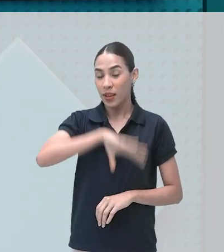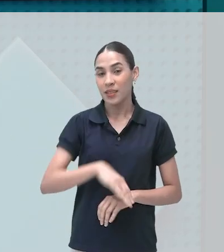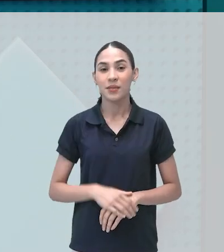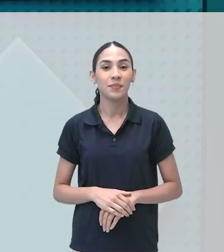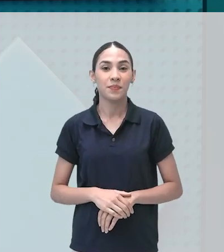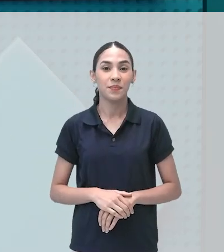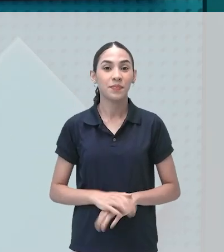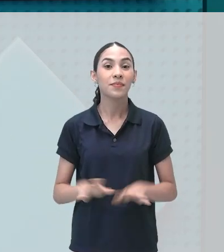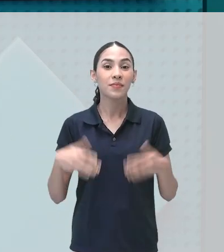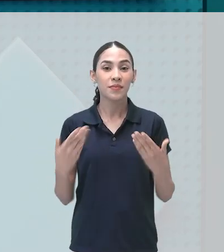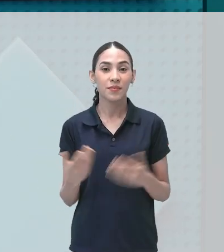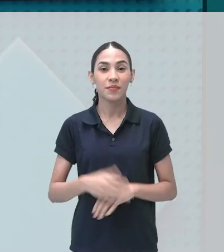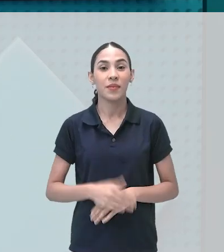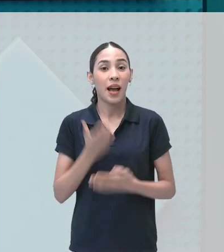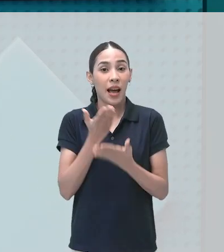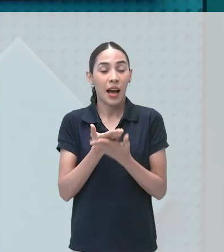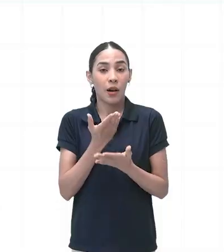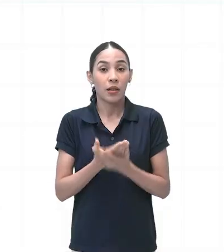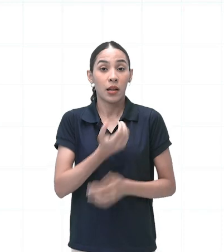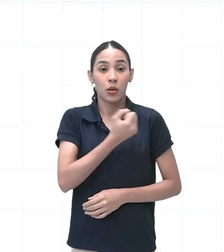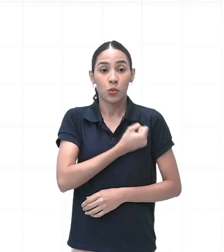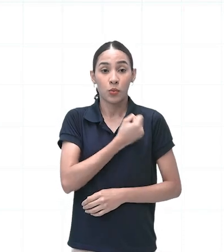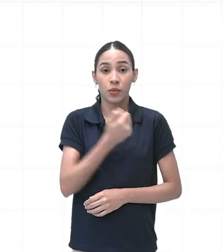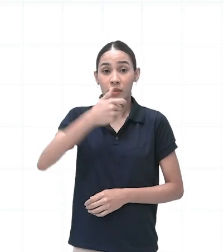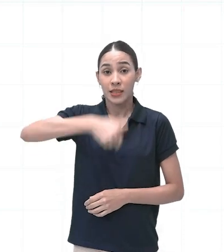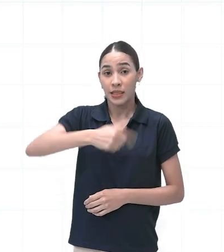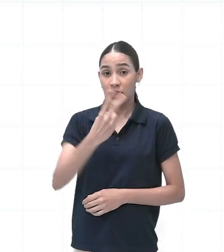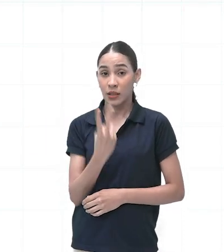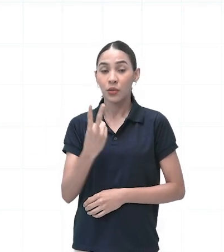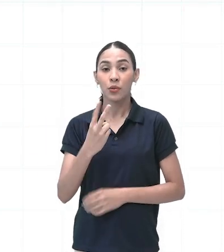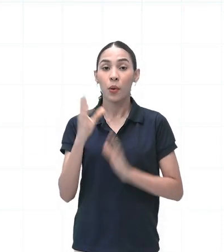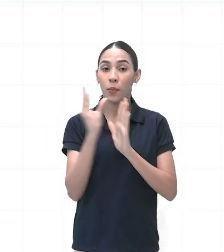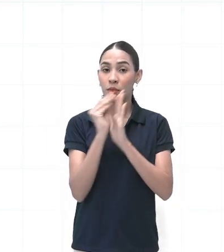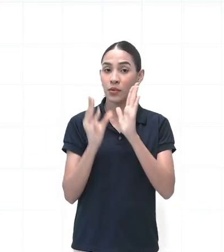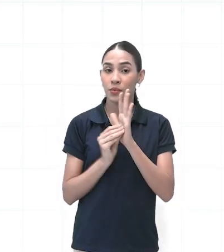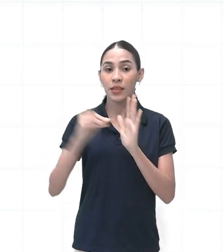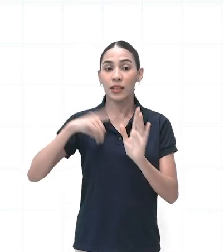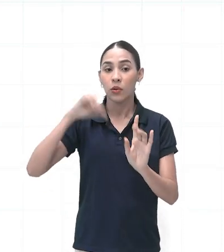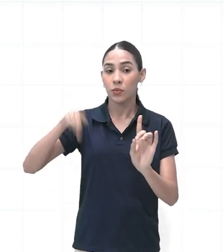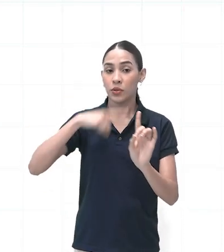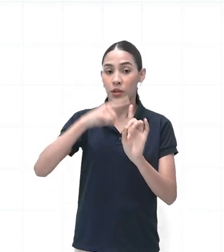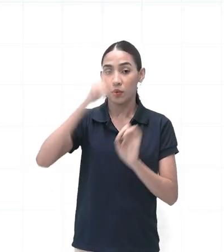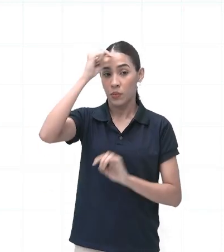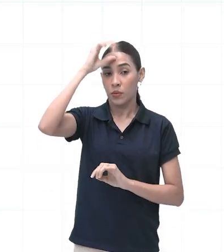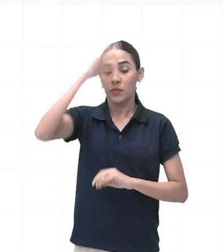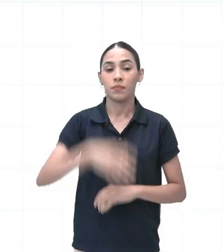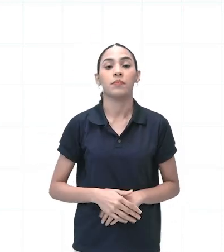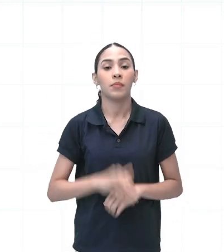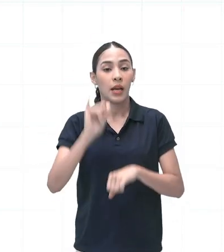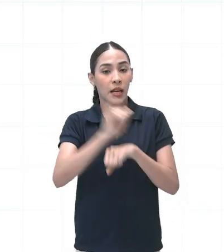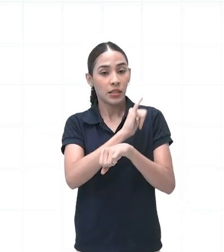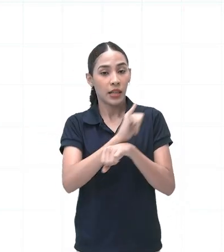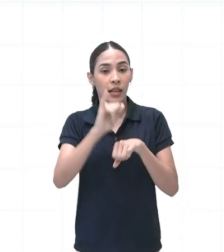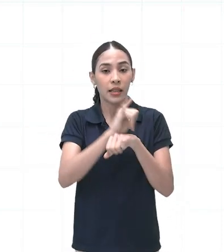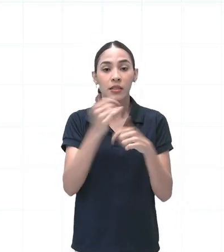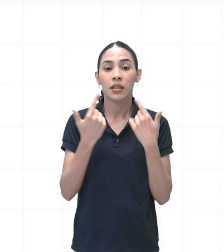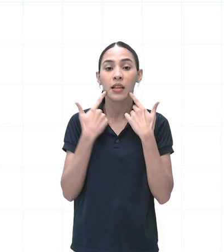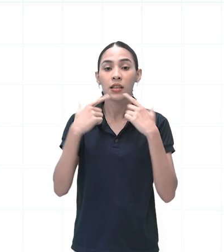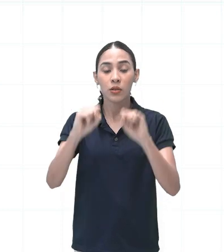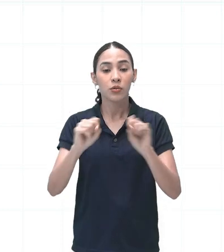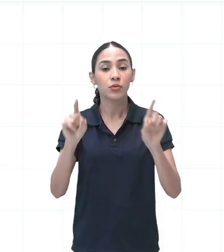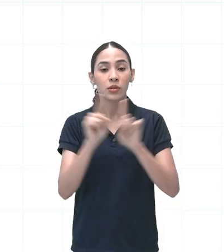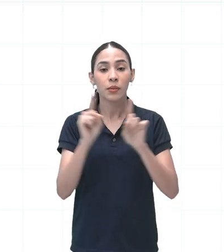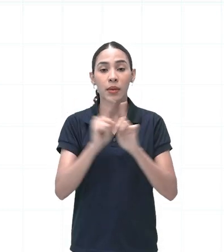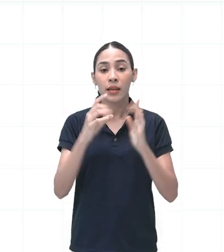portuguesa. Esta é a aula de número 72 do nosso módulo, que tem como objeto de conhecimento os recursos linguísticos